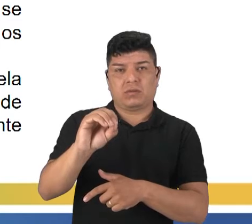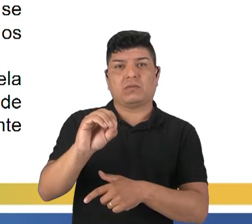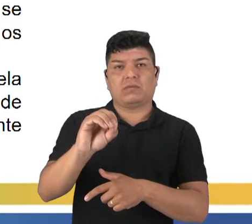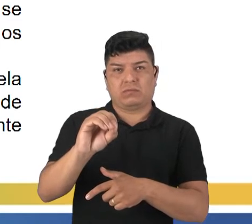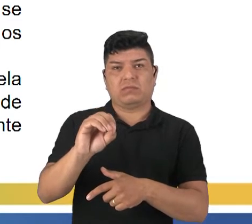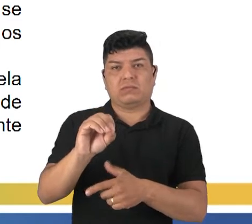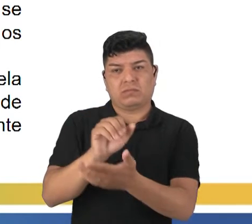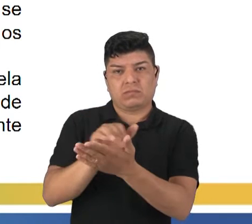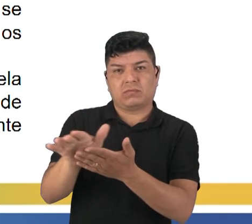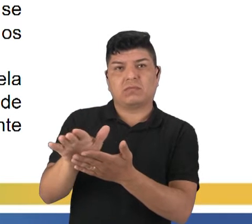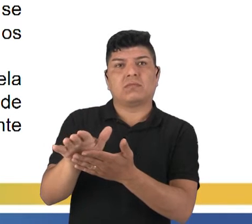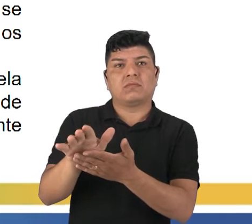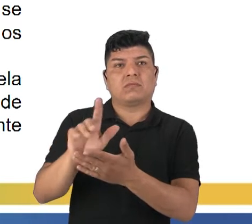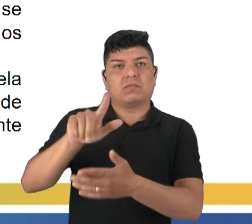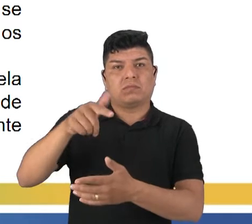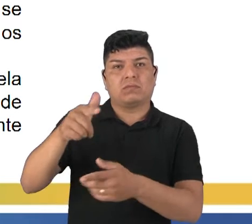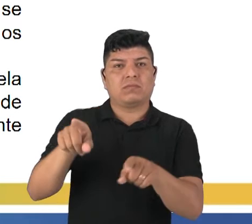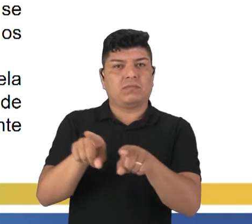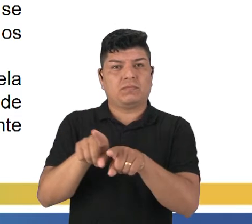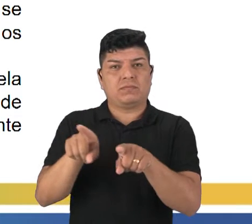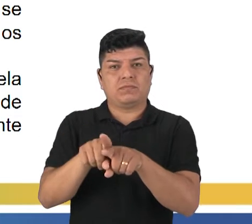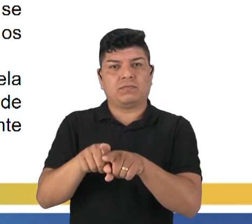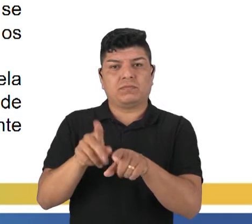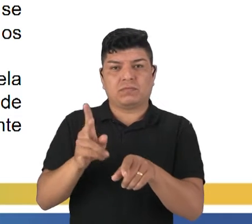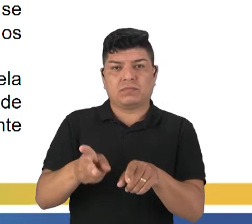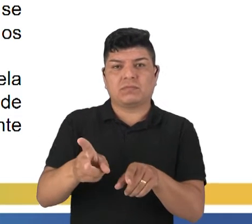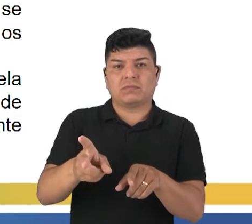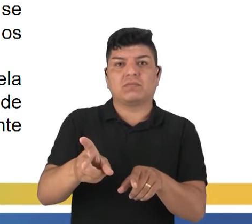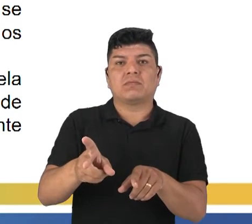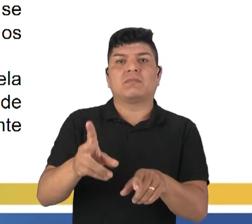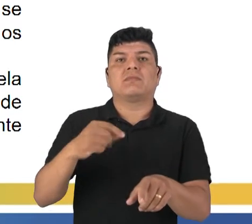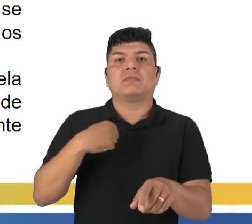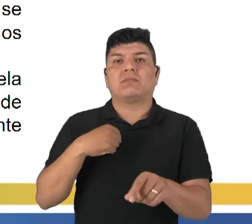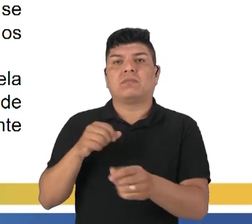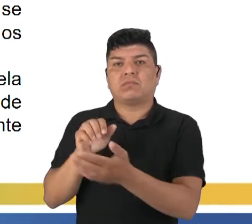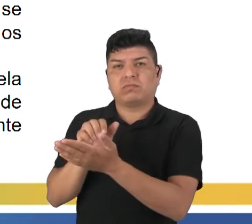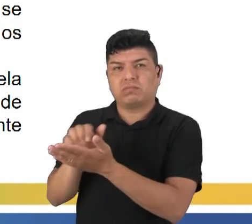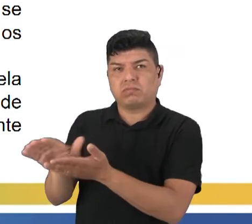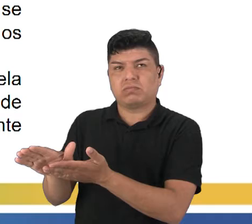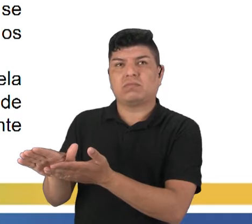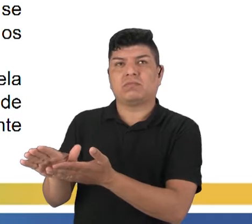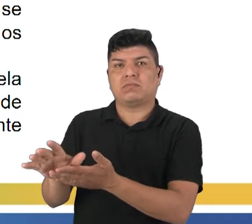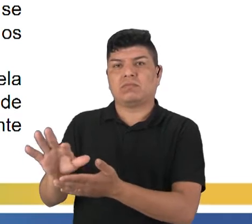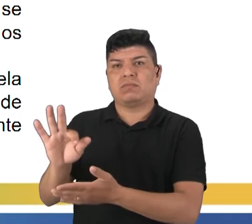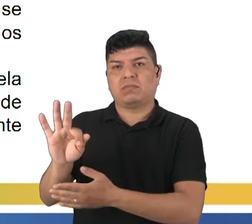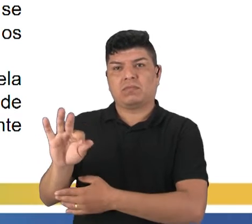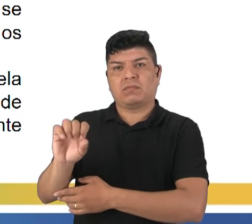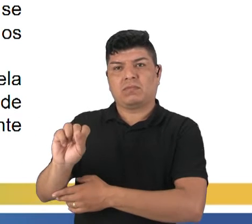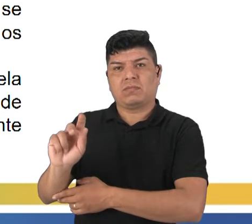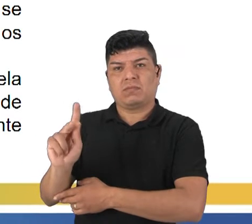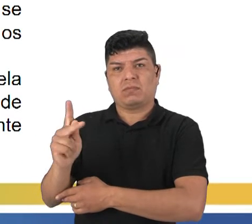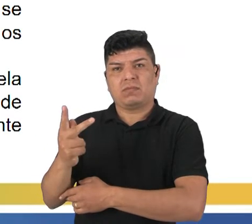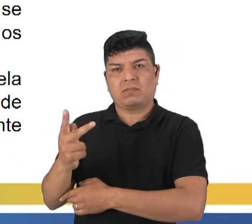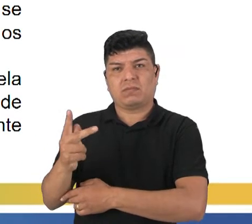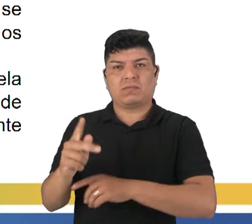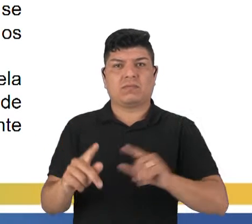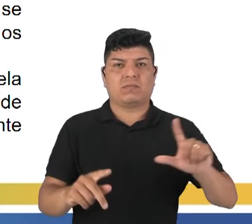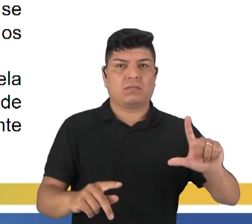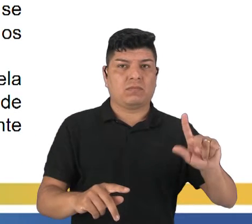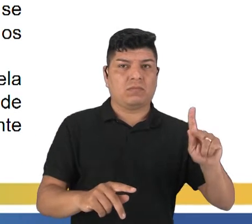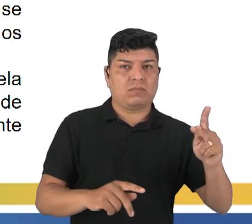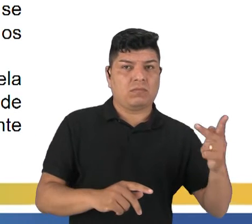estrogênio. Em seguida, o estrogênio inibe a secreção do FSH e do LH,